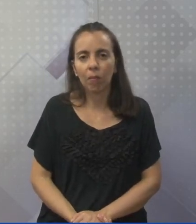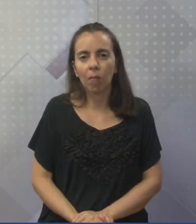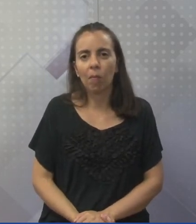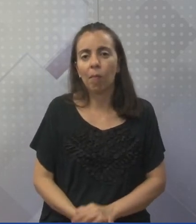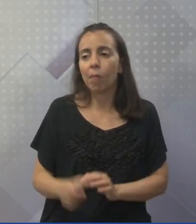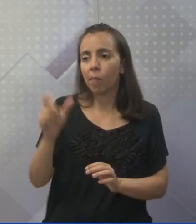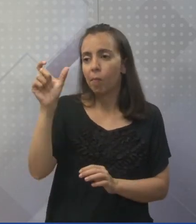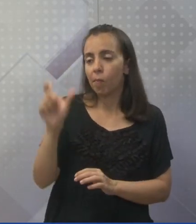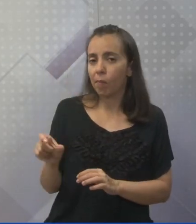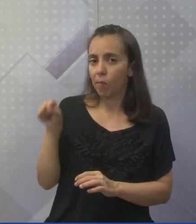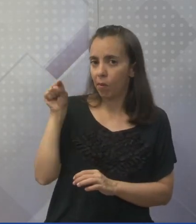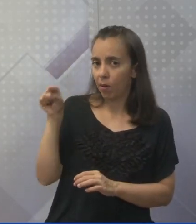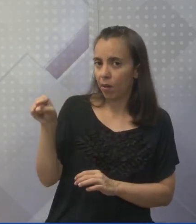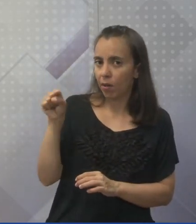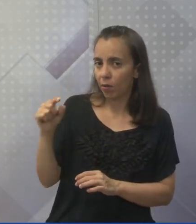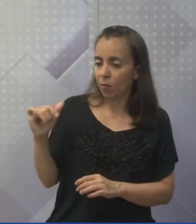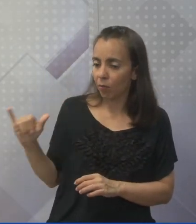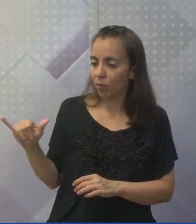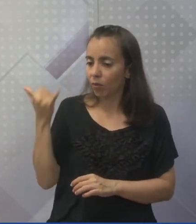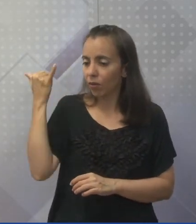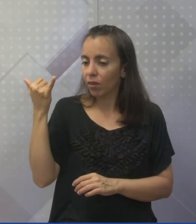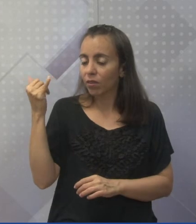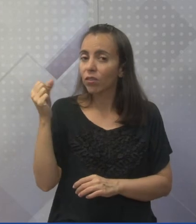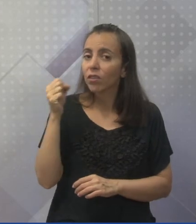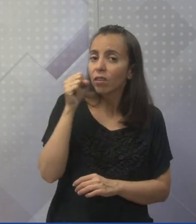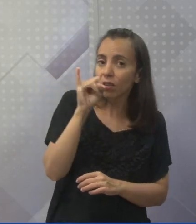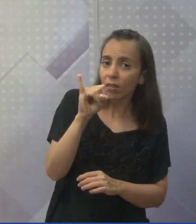oportunidade, eles viajariam para os Estados Unidos.